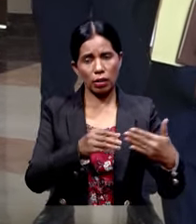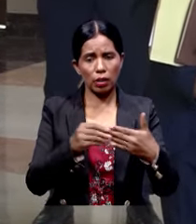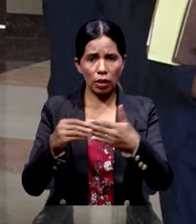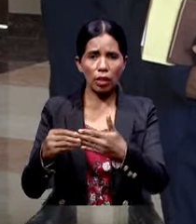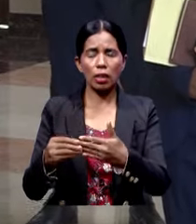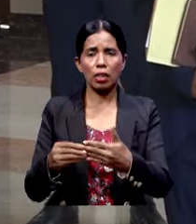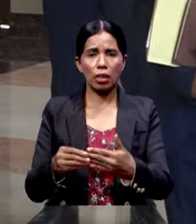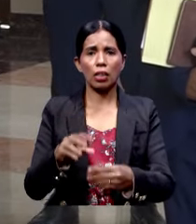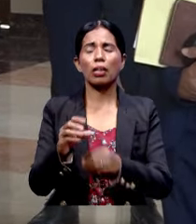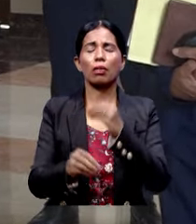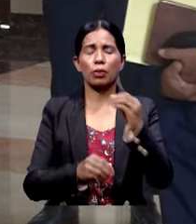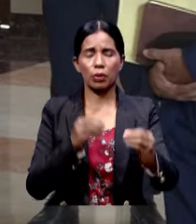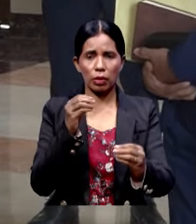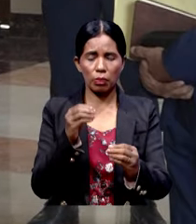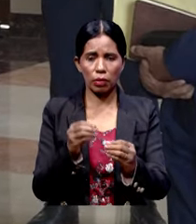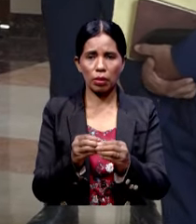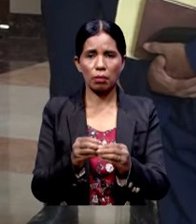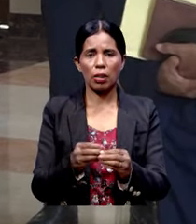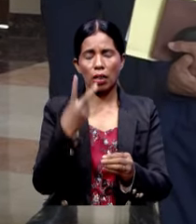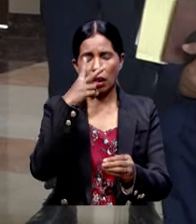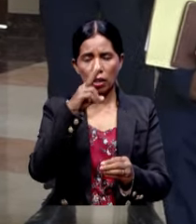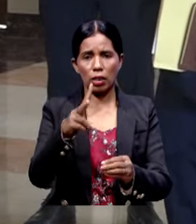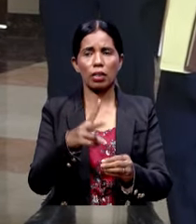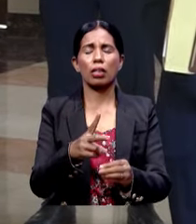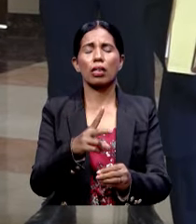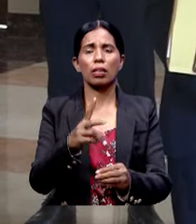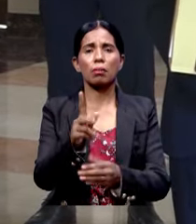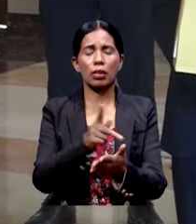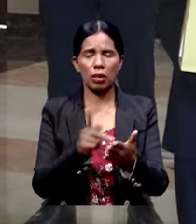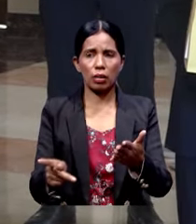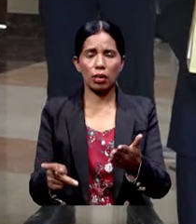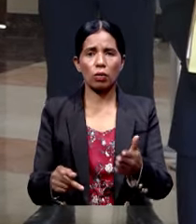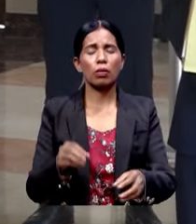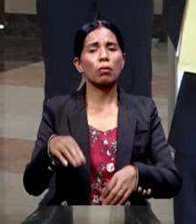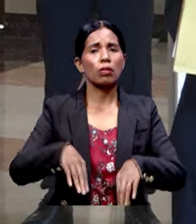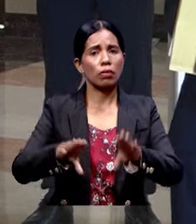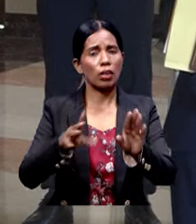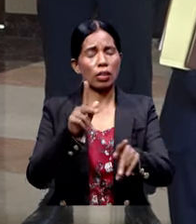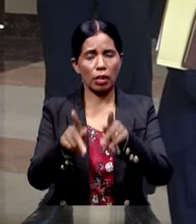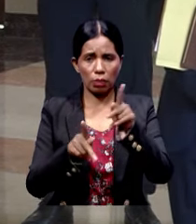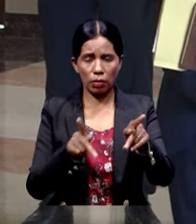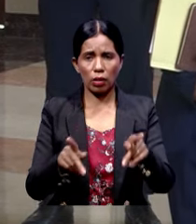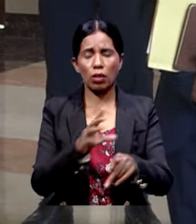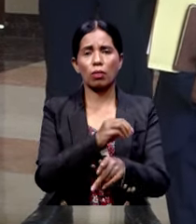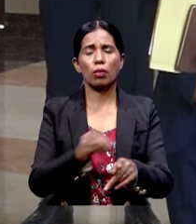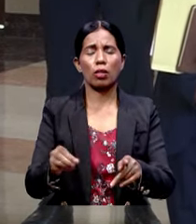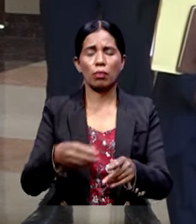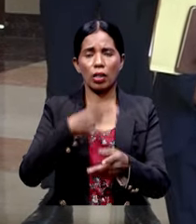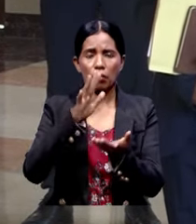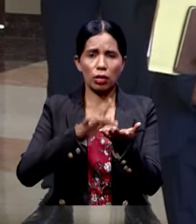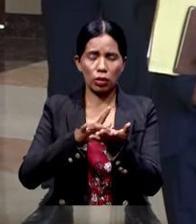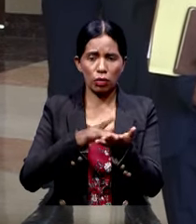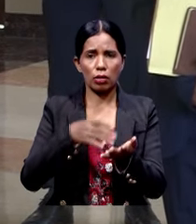a BAM, mão de Londres. Com a BAM, tráfico humano. Com a BAM, drogas.